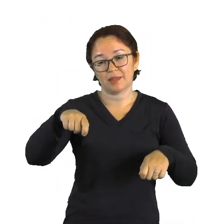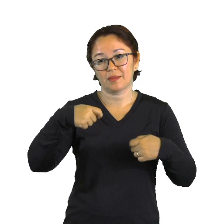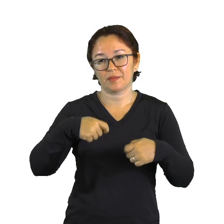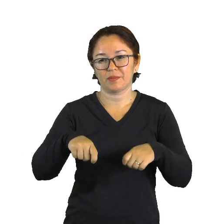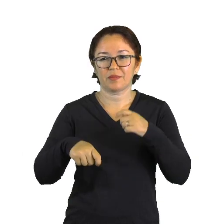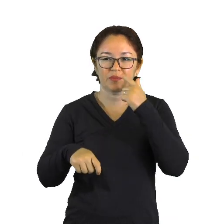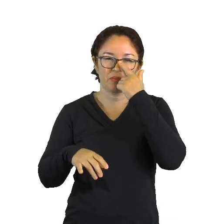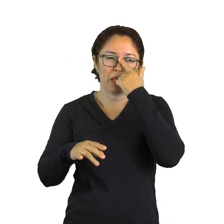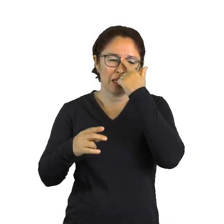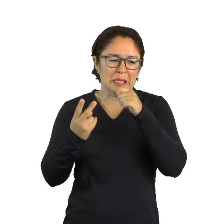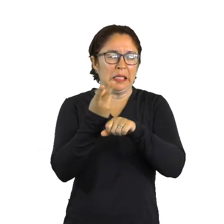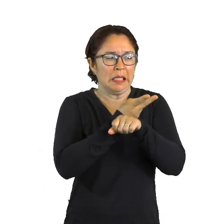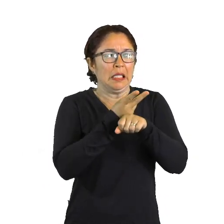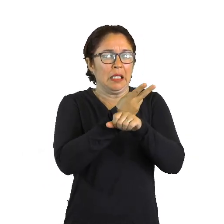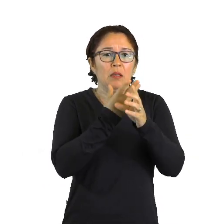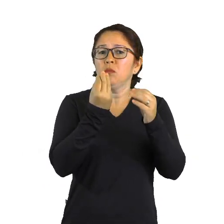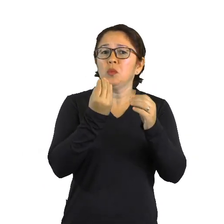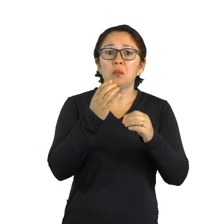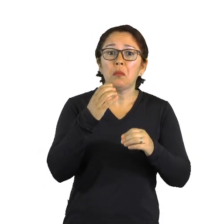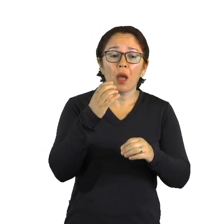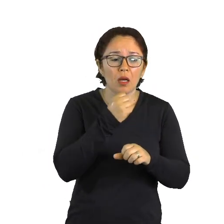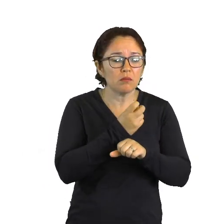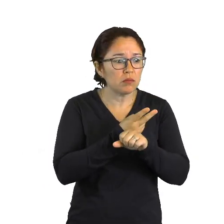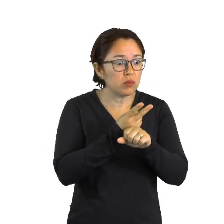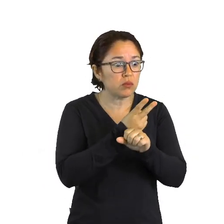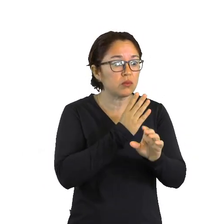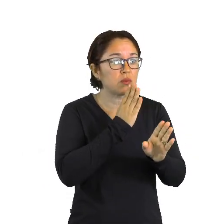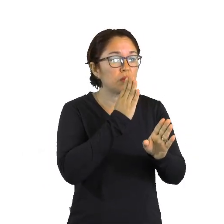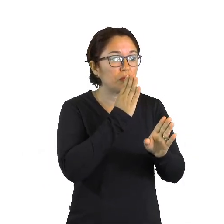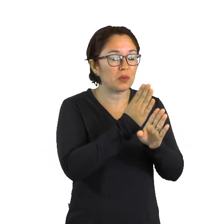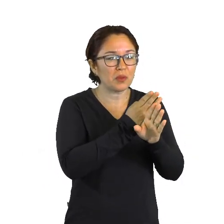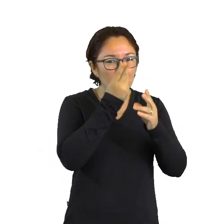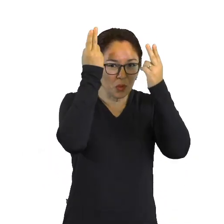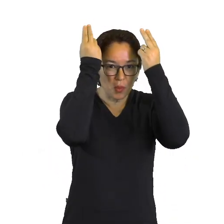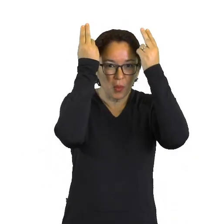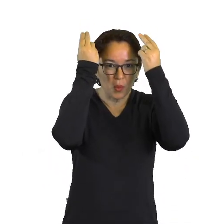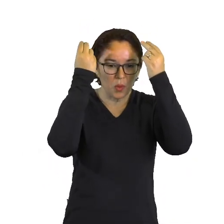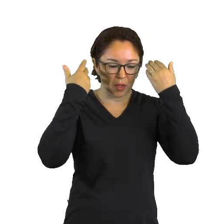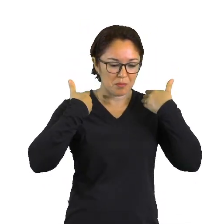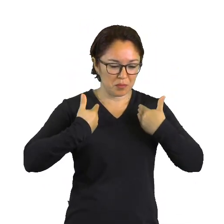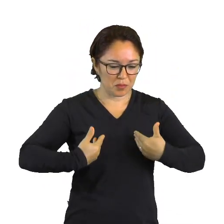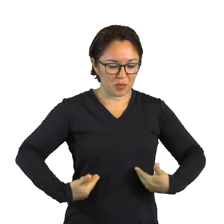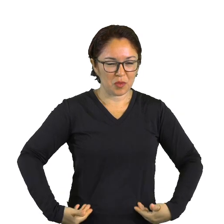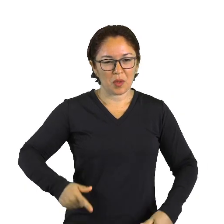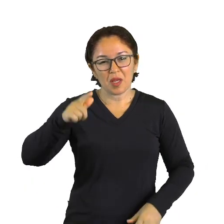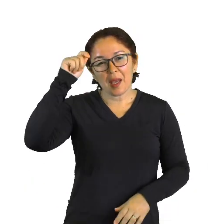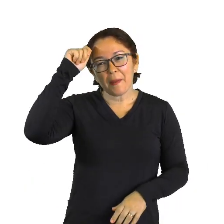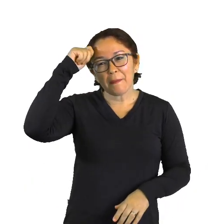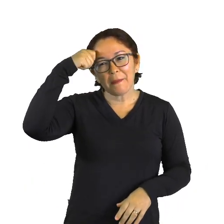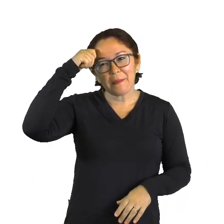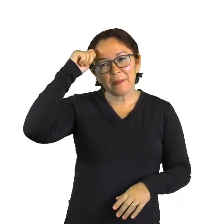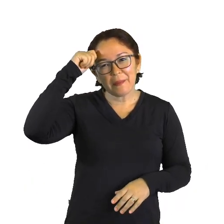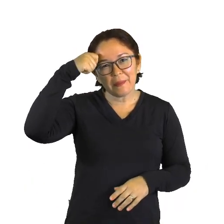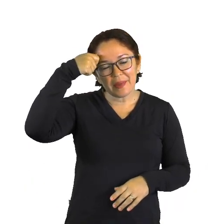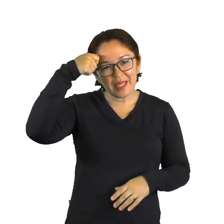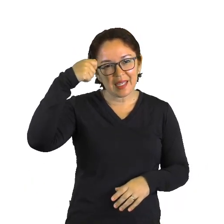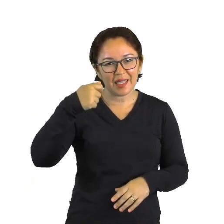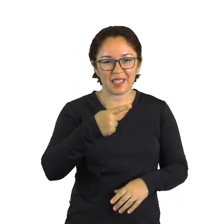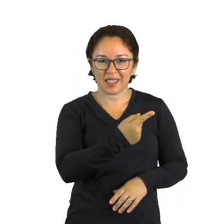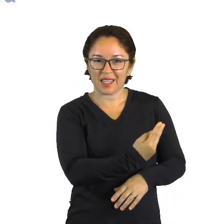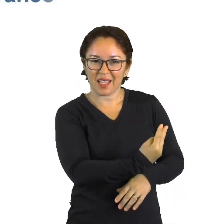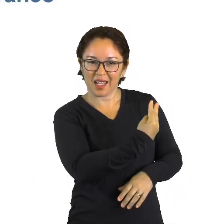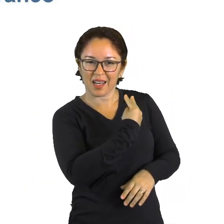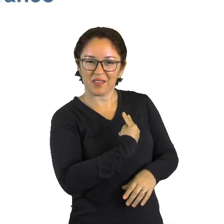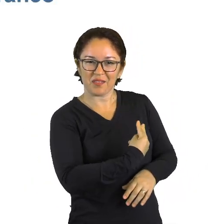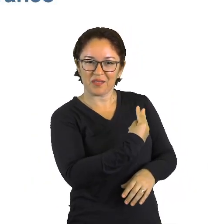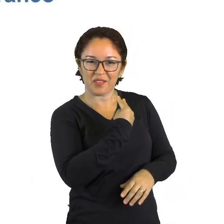procurar muito. Logo encontrou uma coelhinha escura como a noite, que achava aquele coelho branco uma